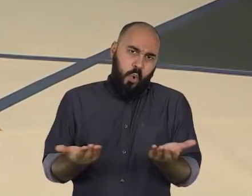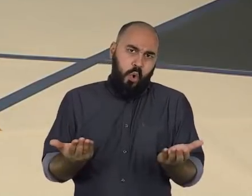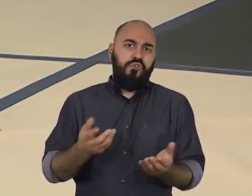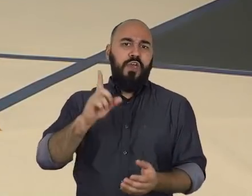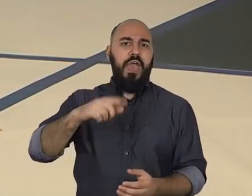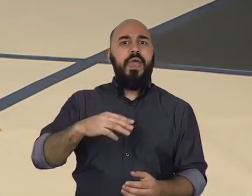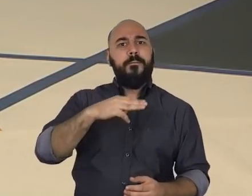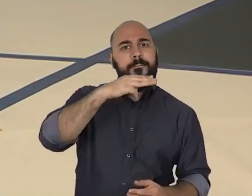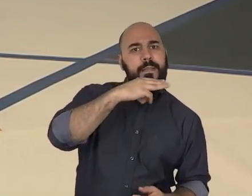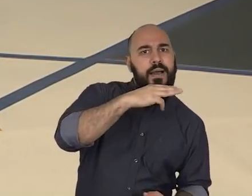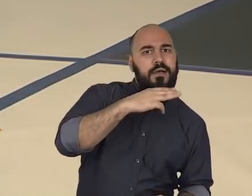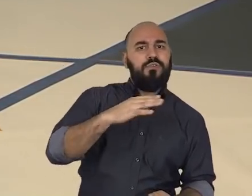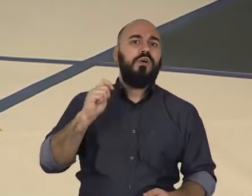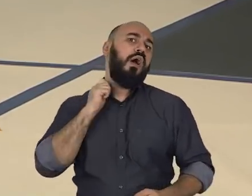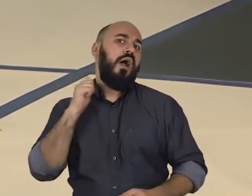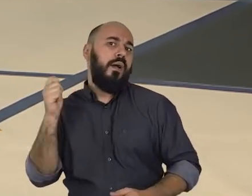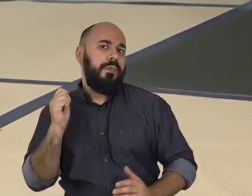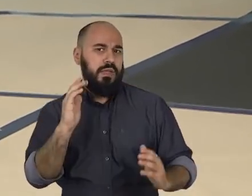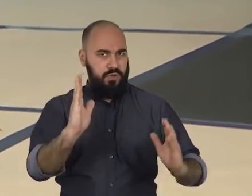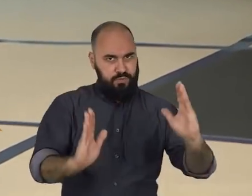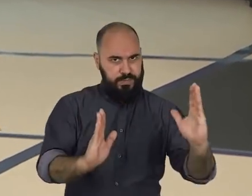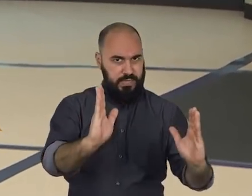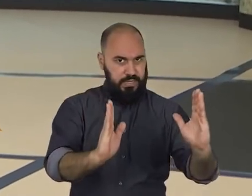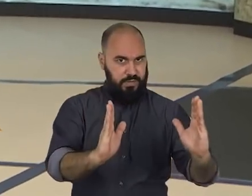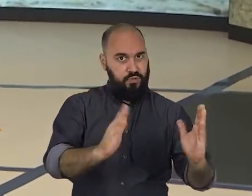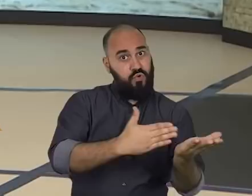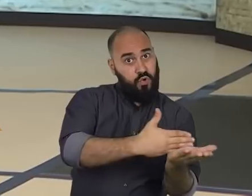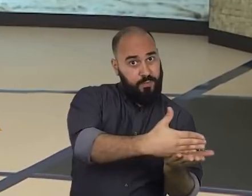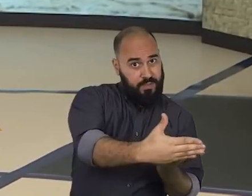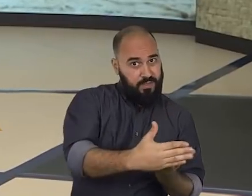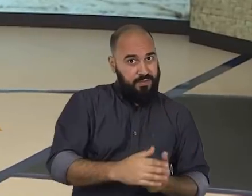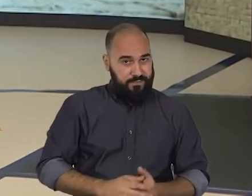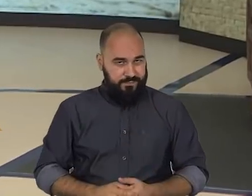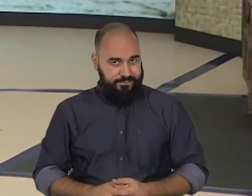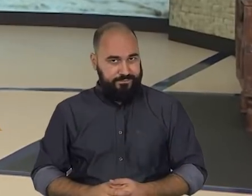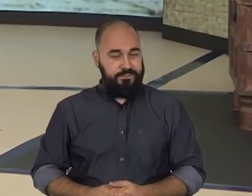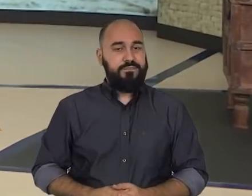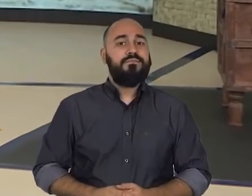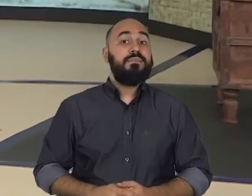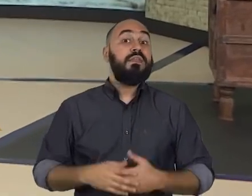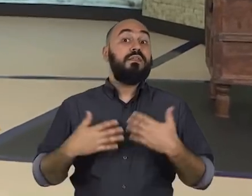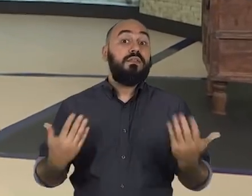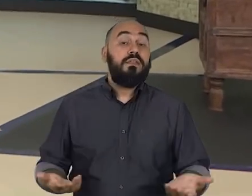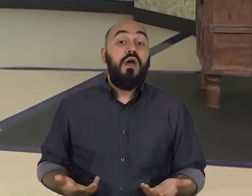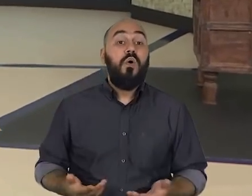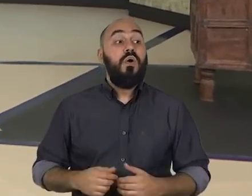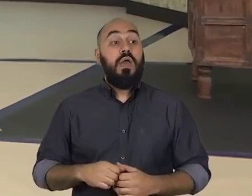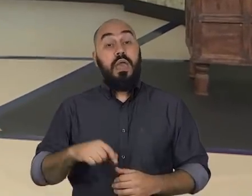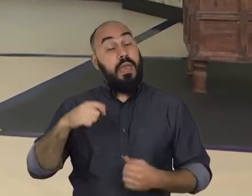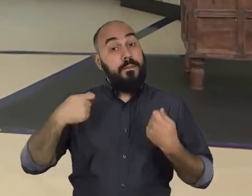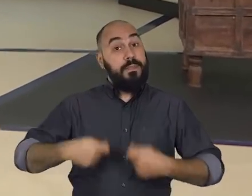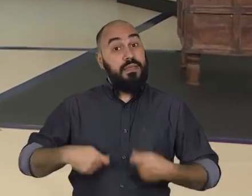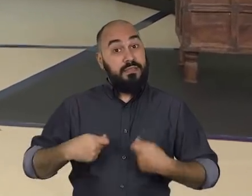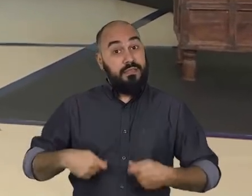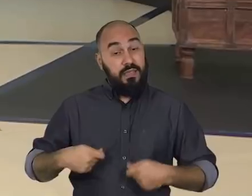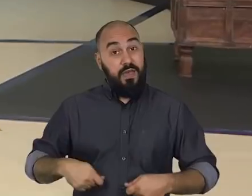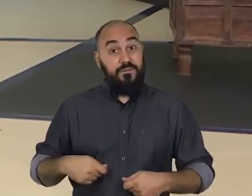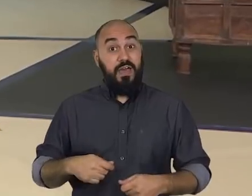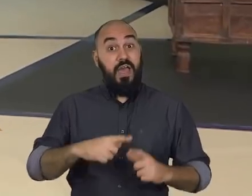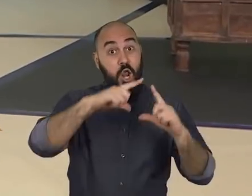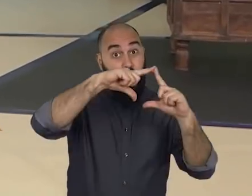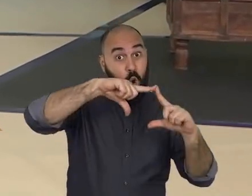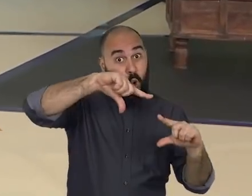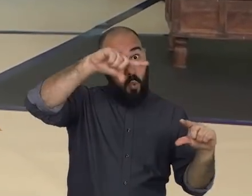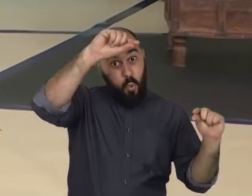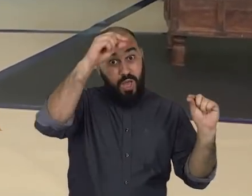dos calendários para eles. Então, imagine que eles dependiam da visibilidade, a primeira visibilidade da lua